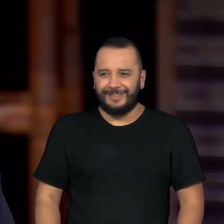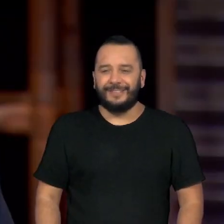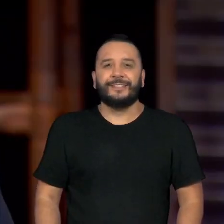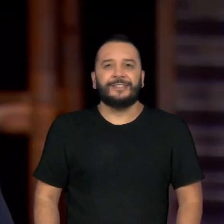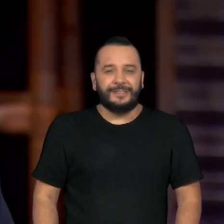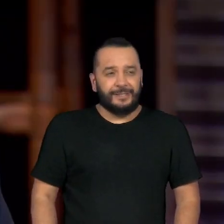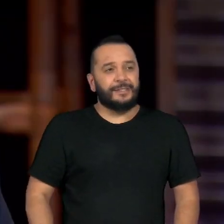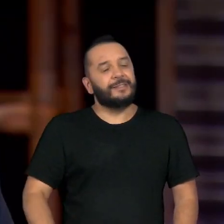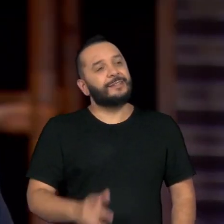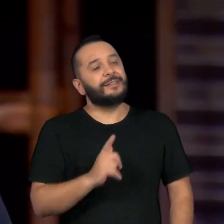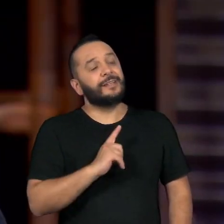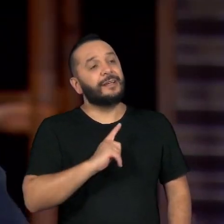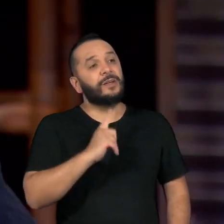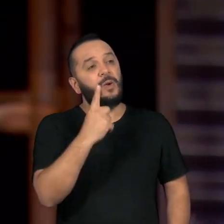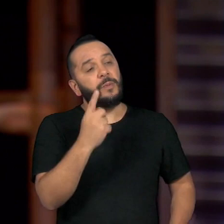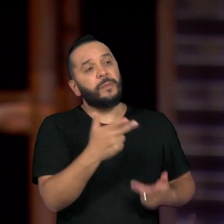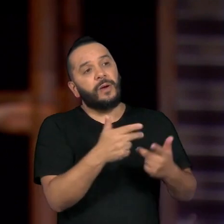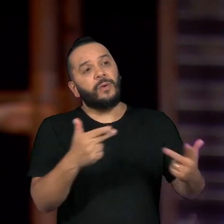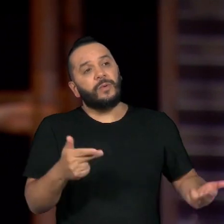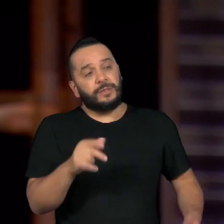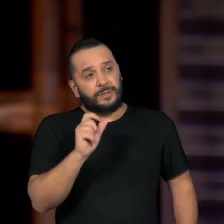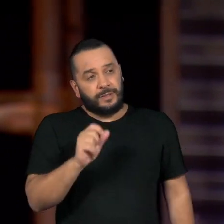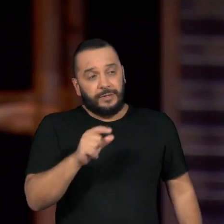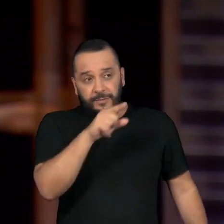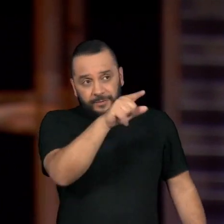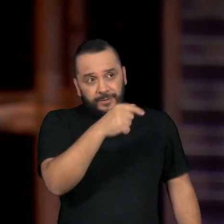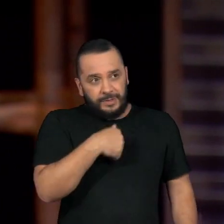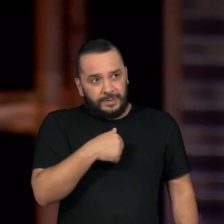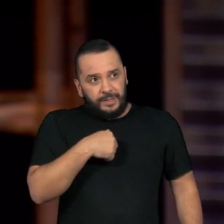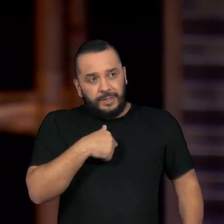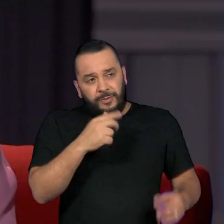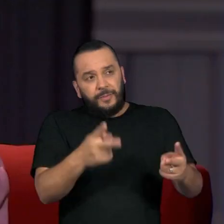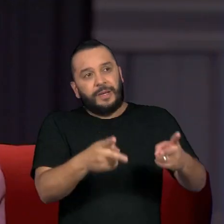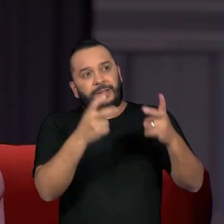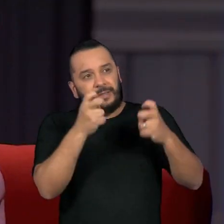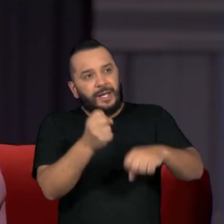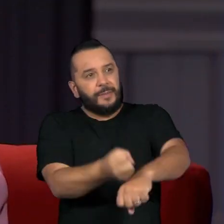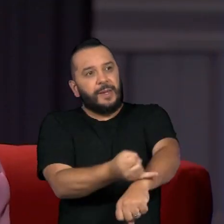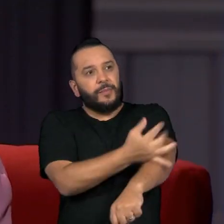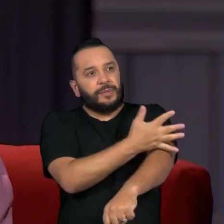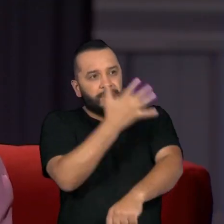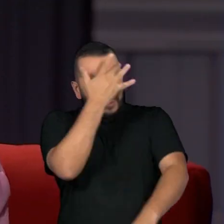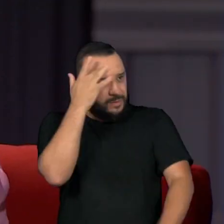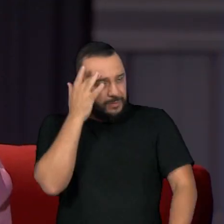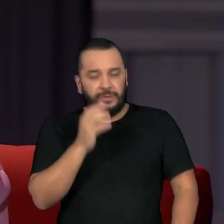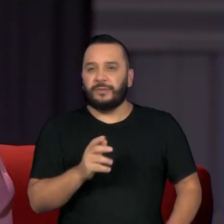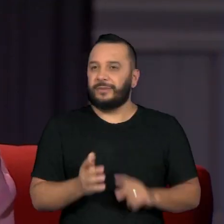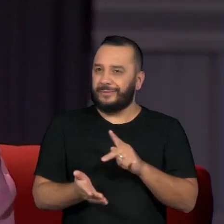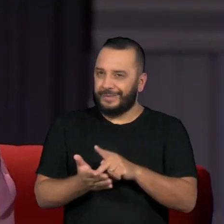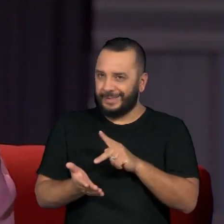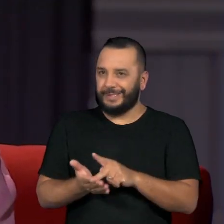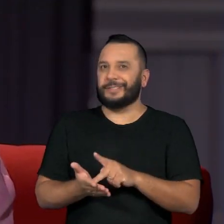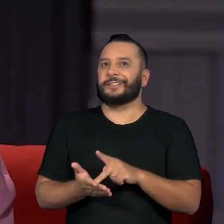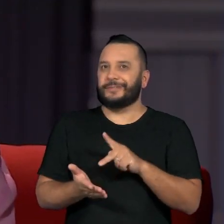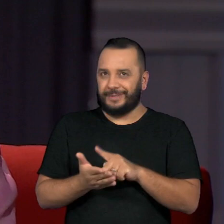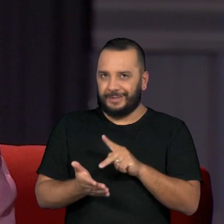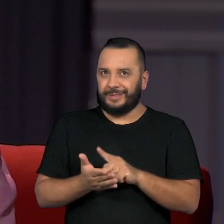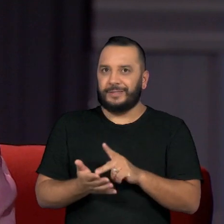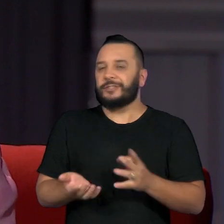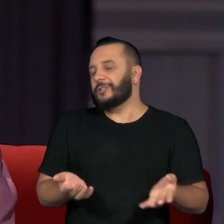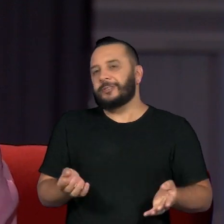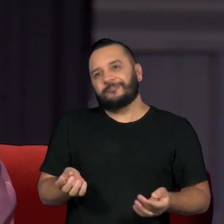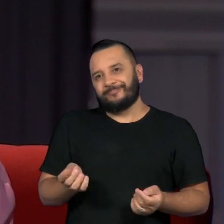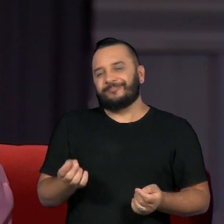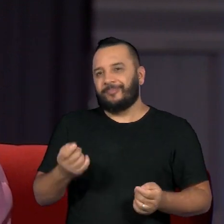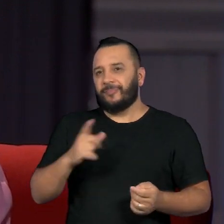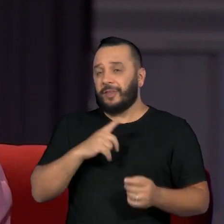Tem uma coisa de não ler a emoção das pessoas. Ai, demais. Demais, demais. Tem dois lados. O lado que a gente realmente